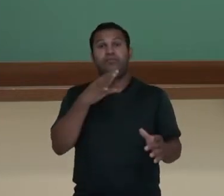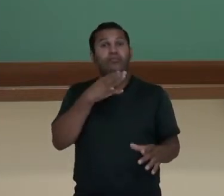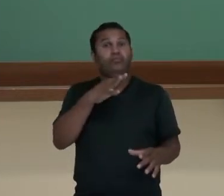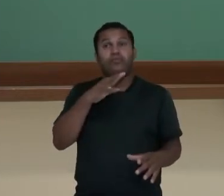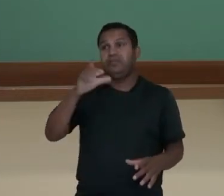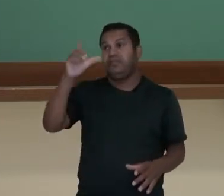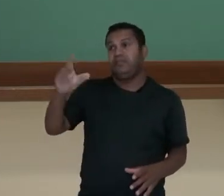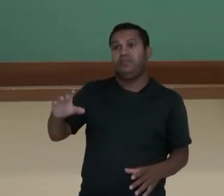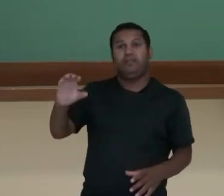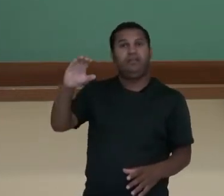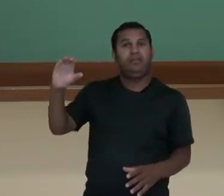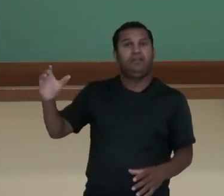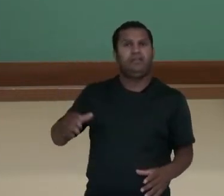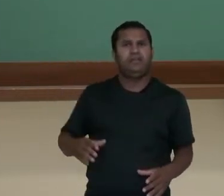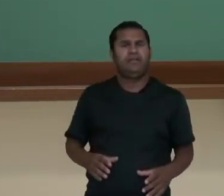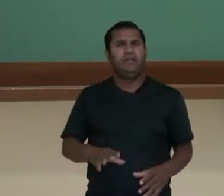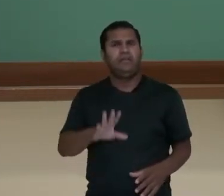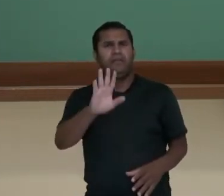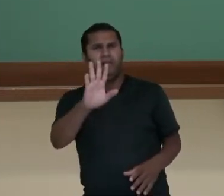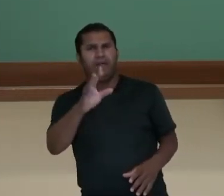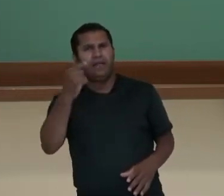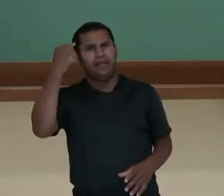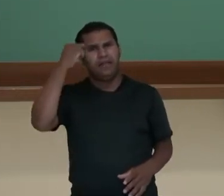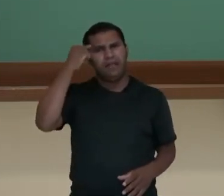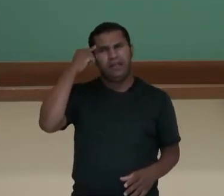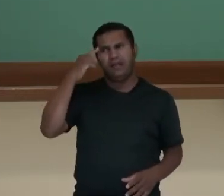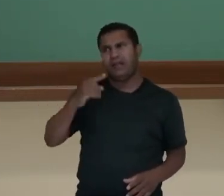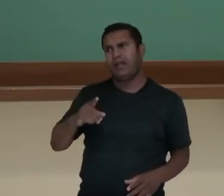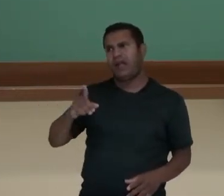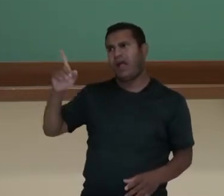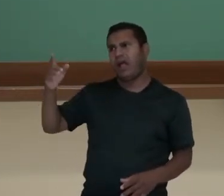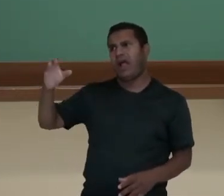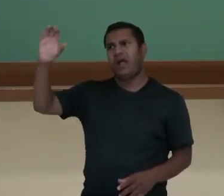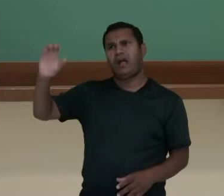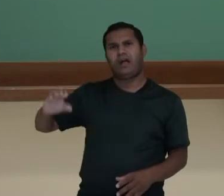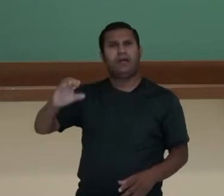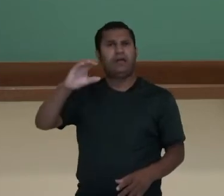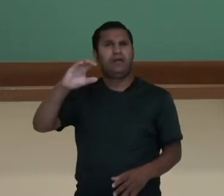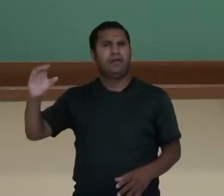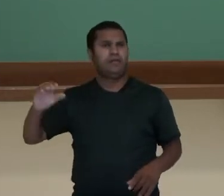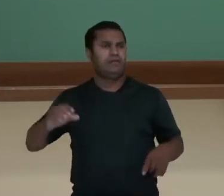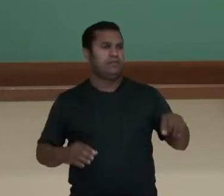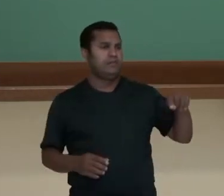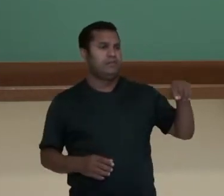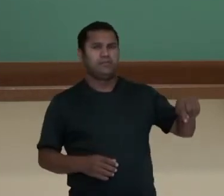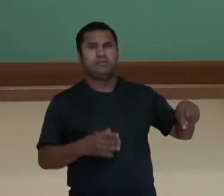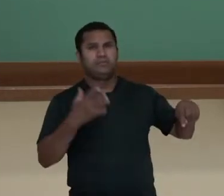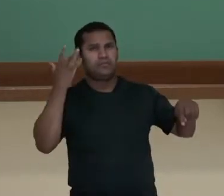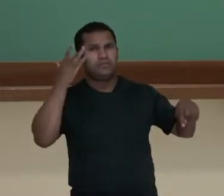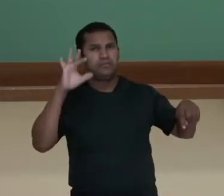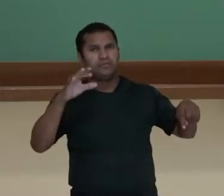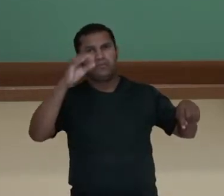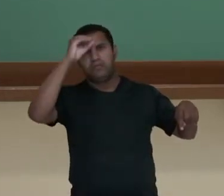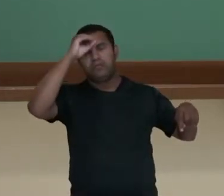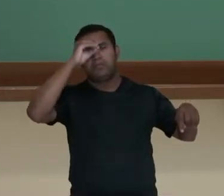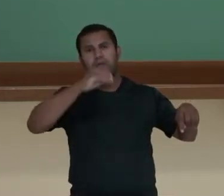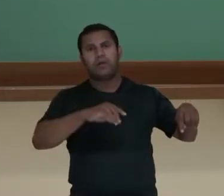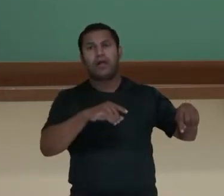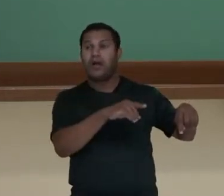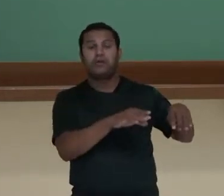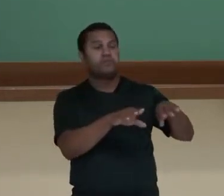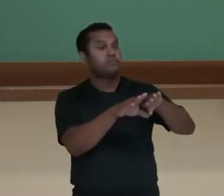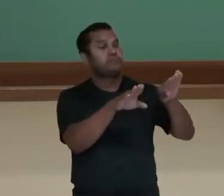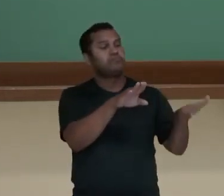era uma religião inferior, né? Não há essa medida de religião superior e inferior. Porém, os europeus, com base